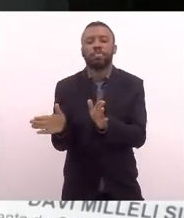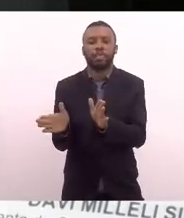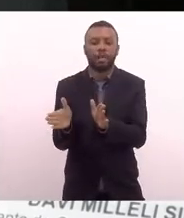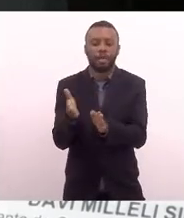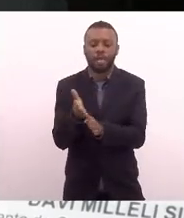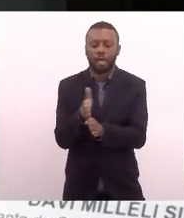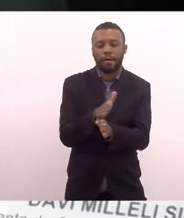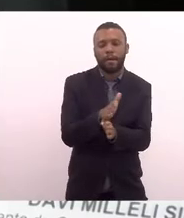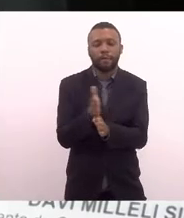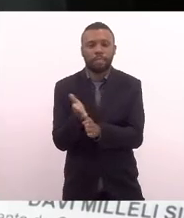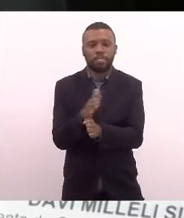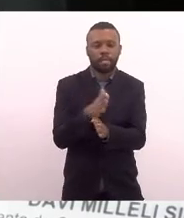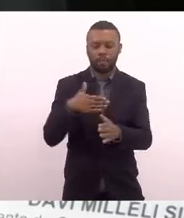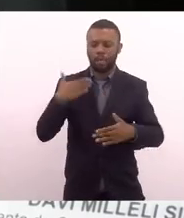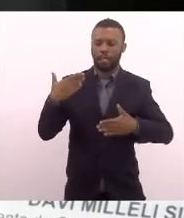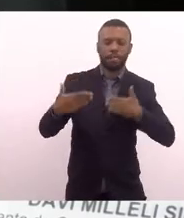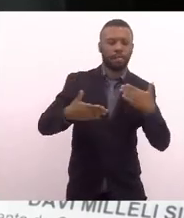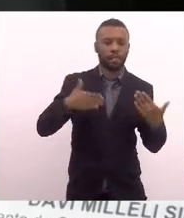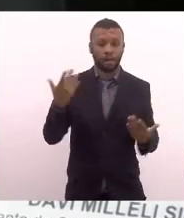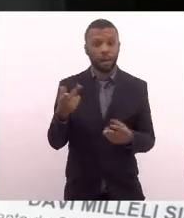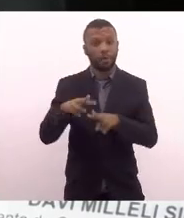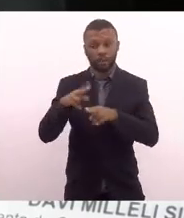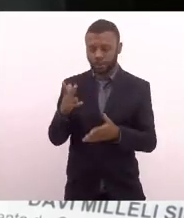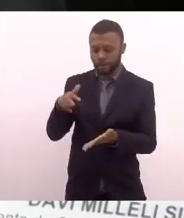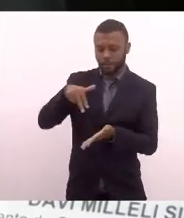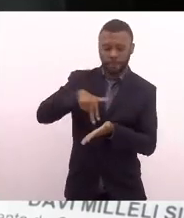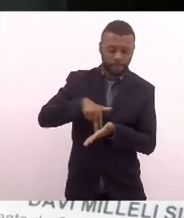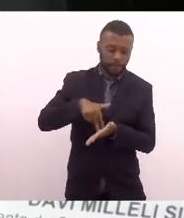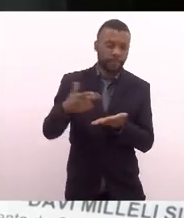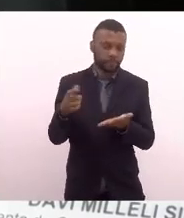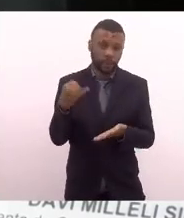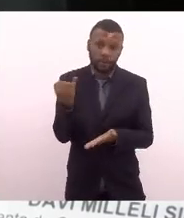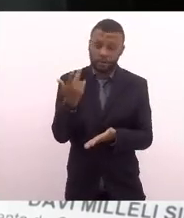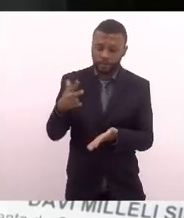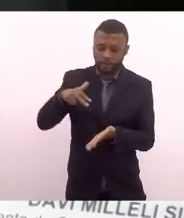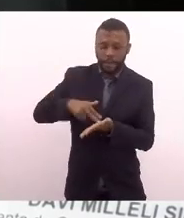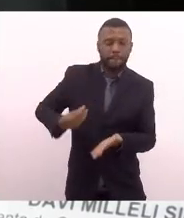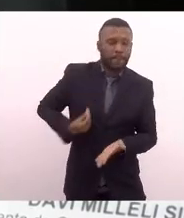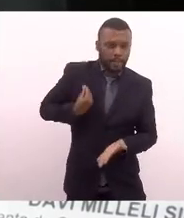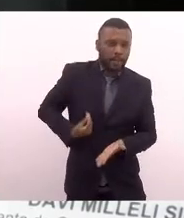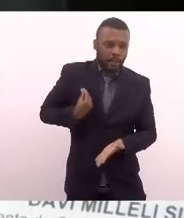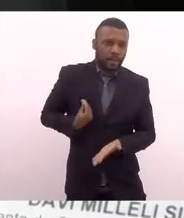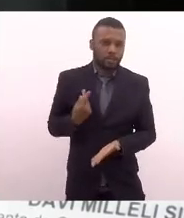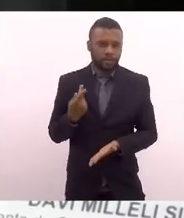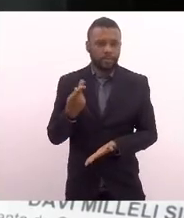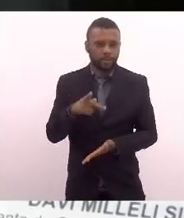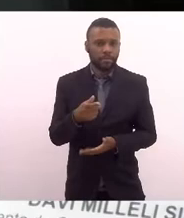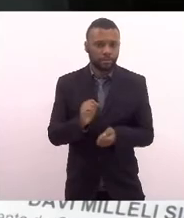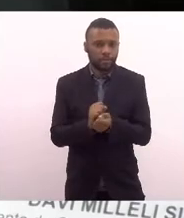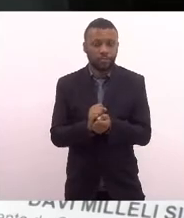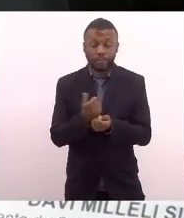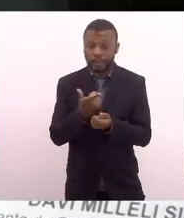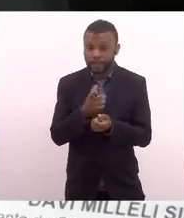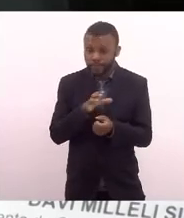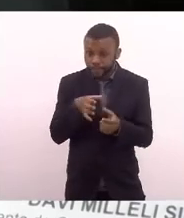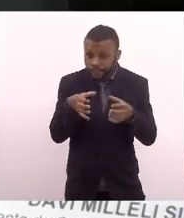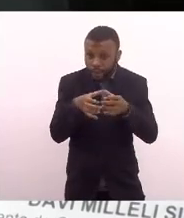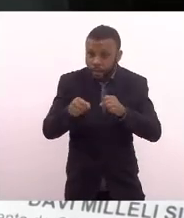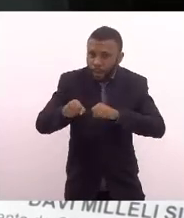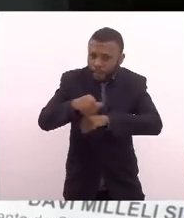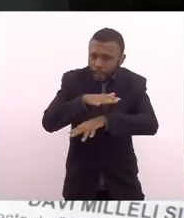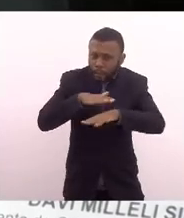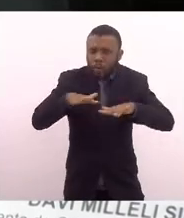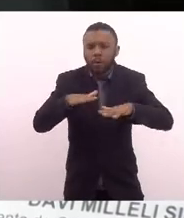vim, não podia deixar de estar presente aqui, esse conjunto do movimento de enfermagem,